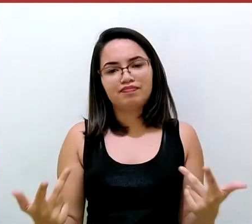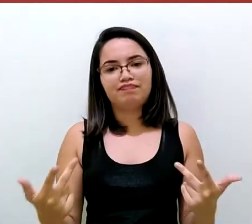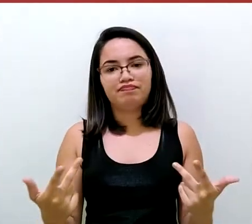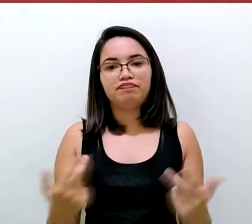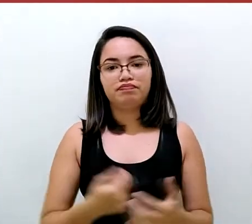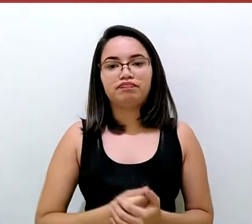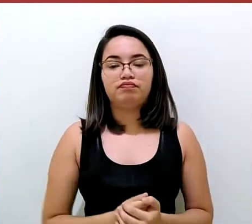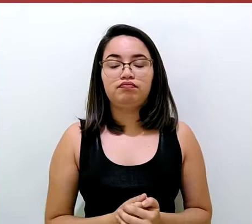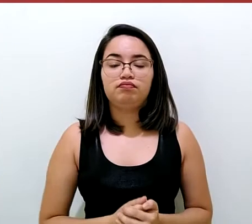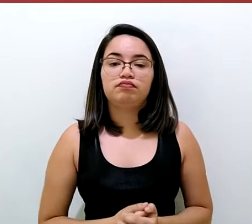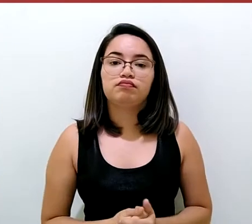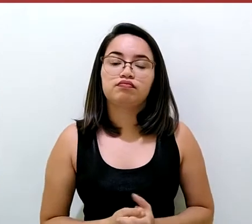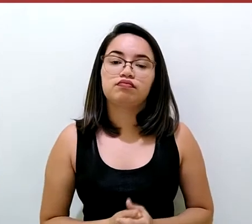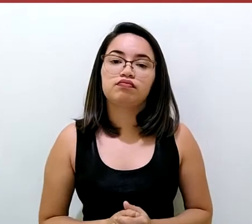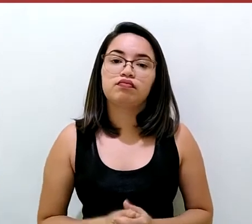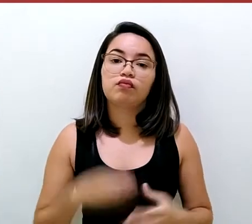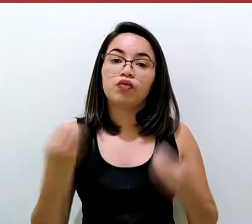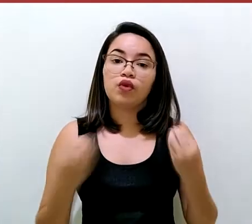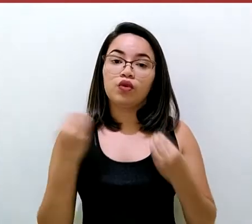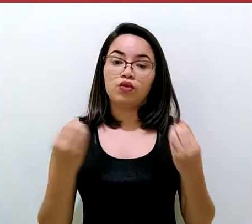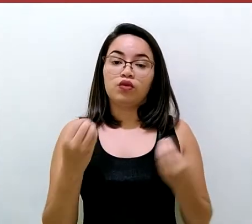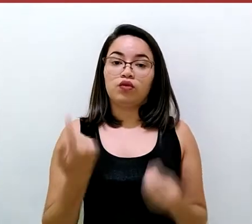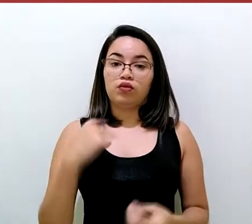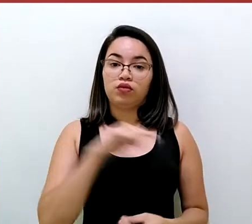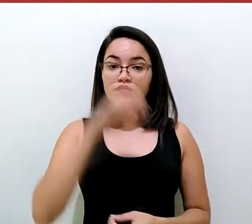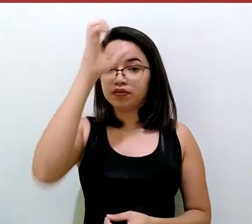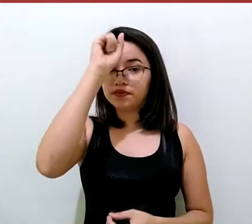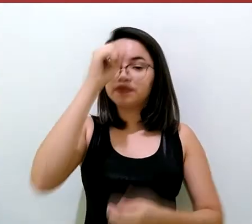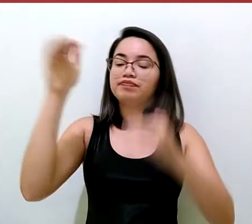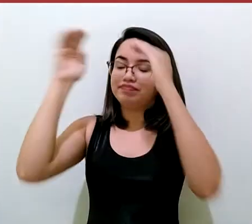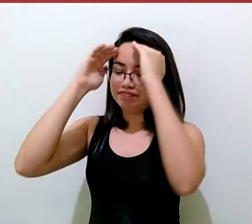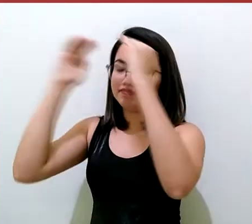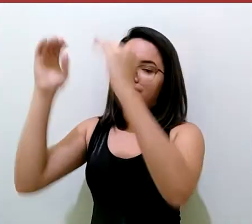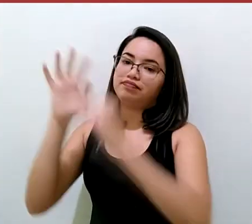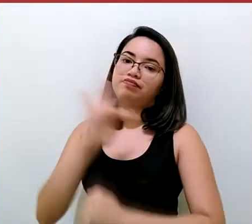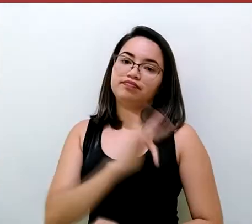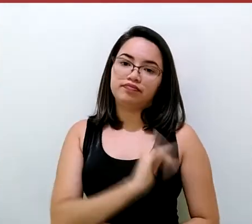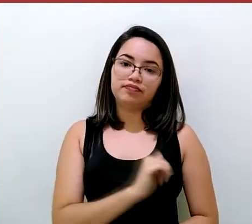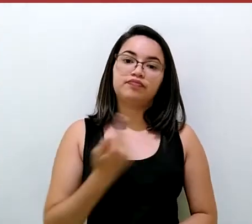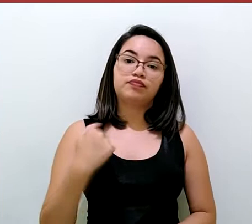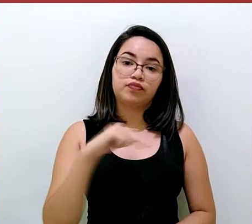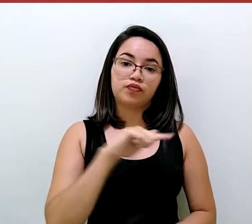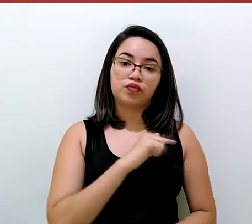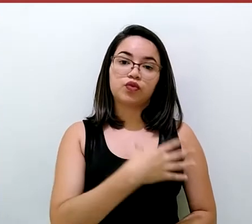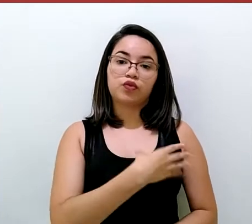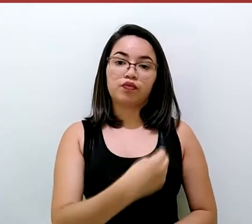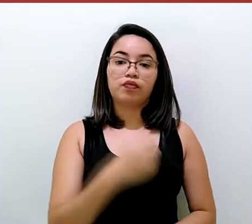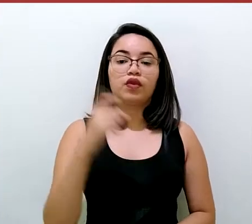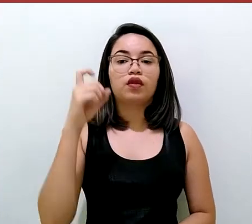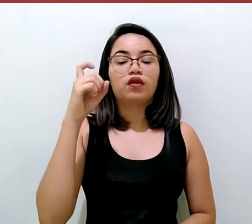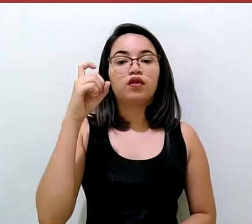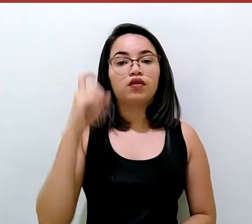coisas. Como nós aprendemos a respeitar e amar nossos pais e